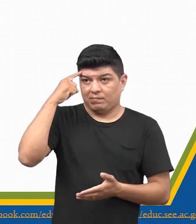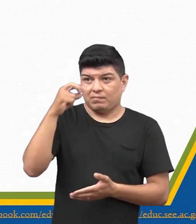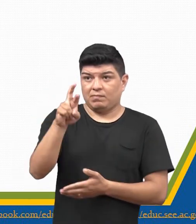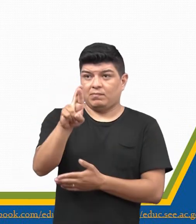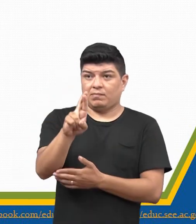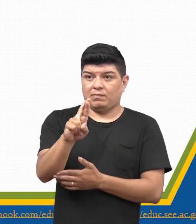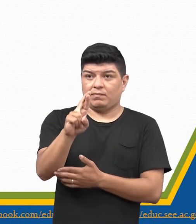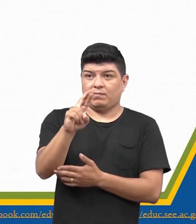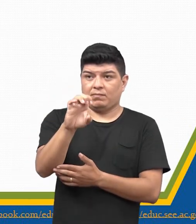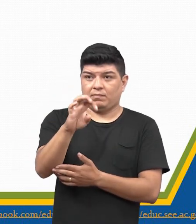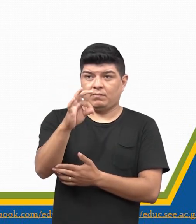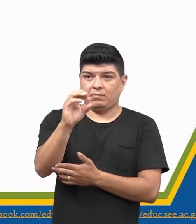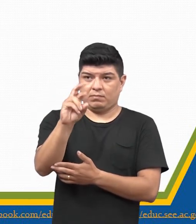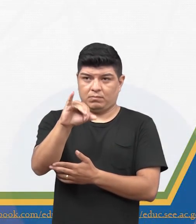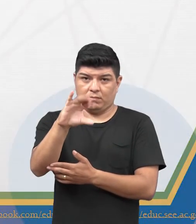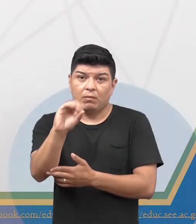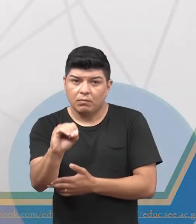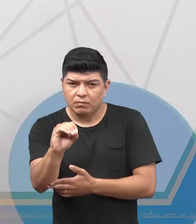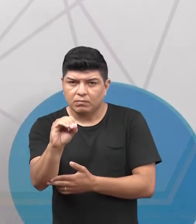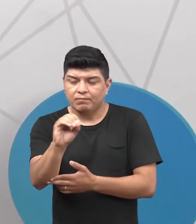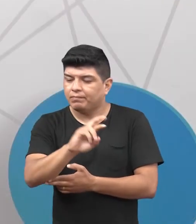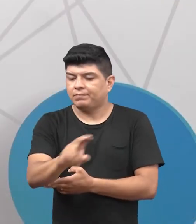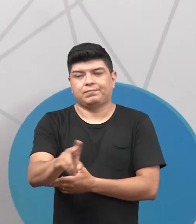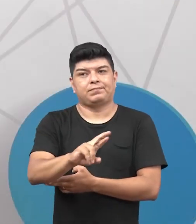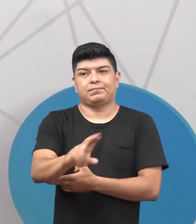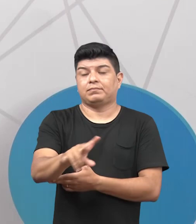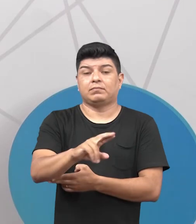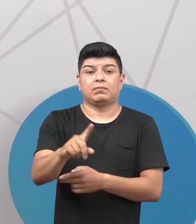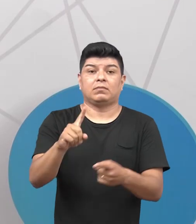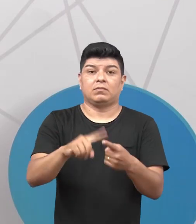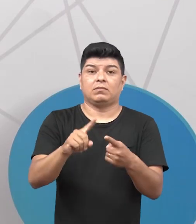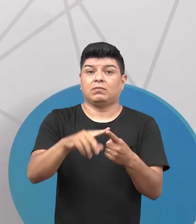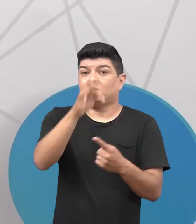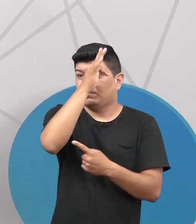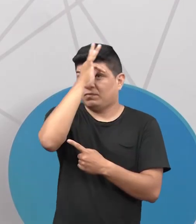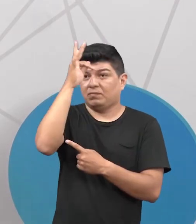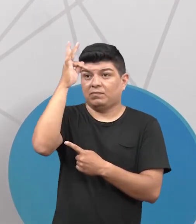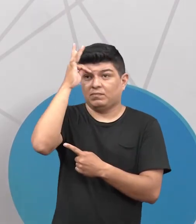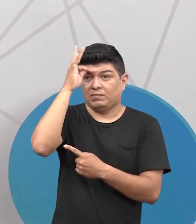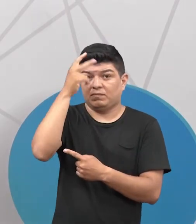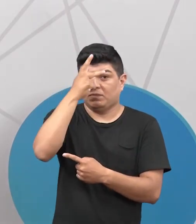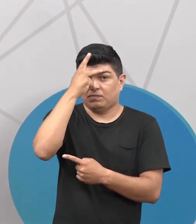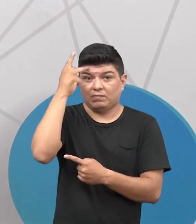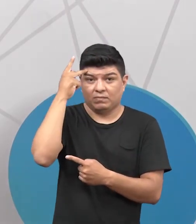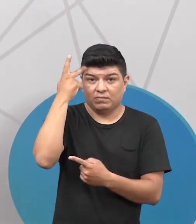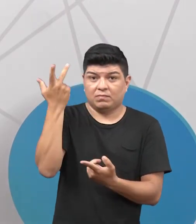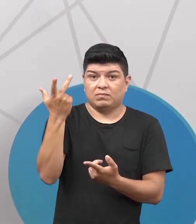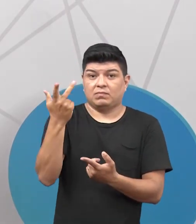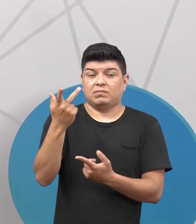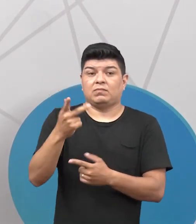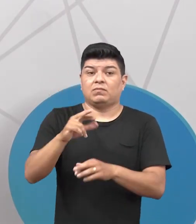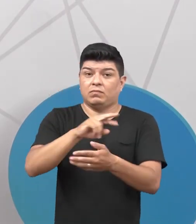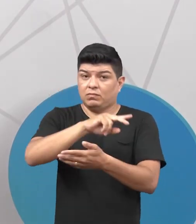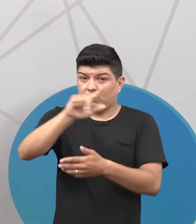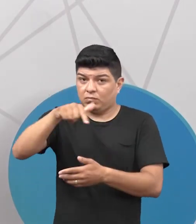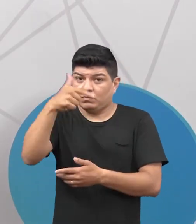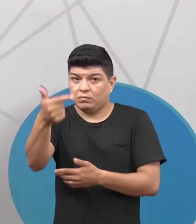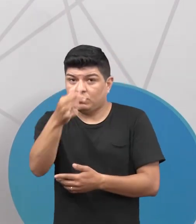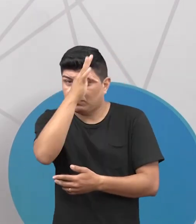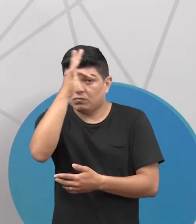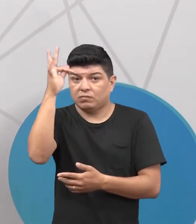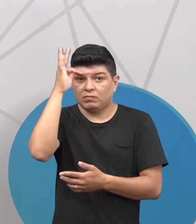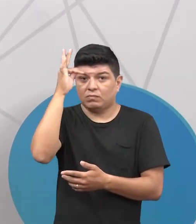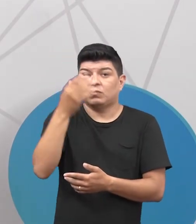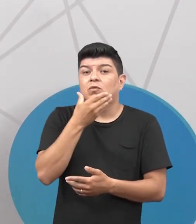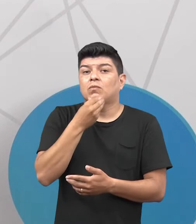retórico? Não. Por quê? Porque a retórica é uma filosofia dos sofistas, Protágoras e Górgias, que diziam